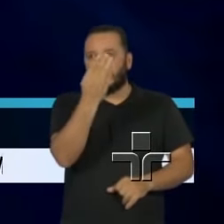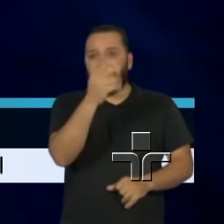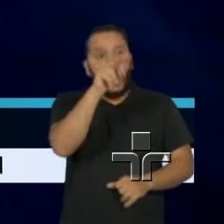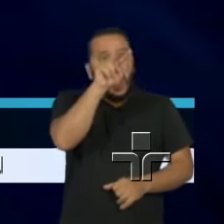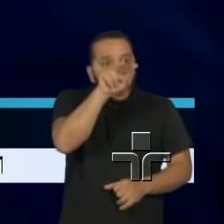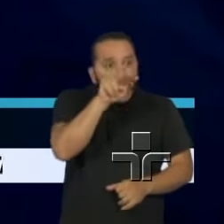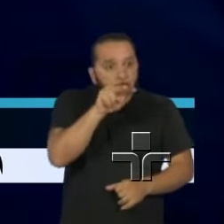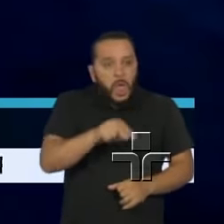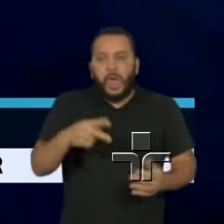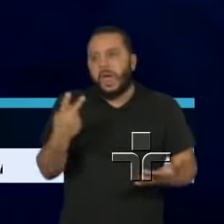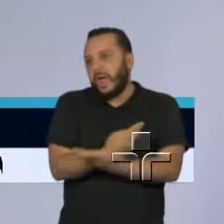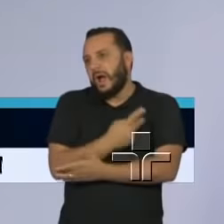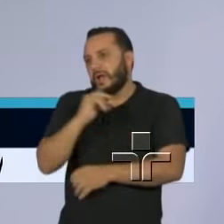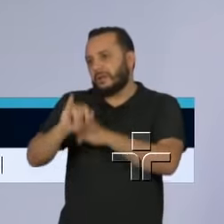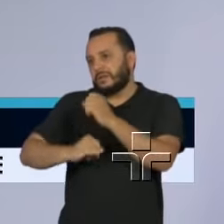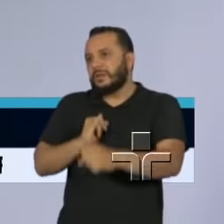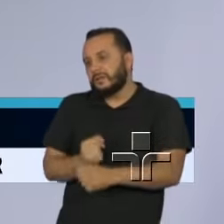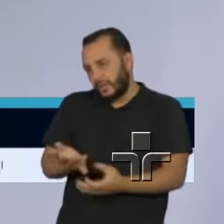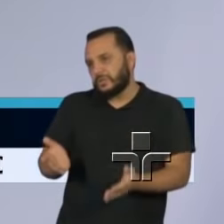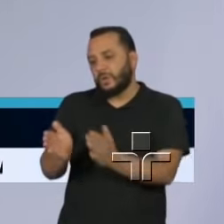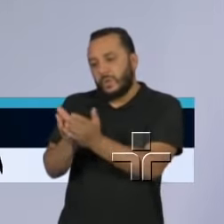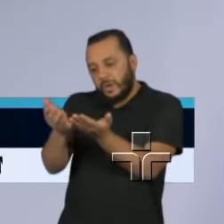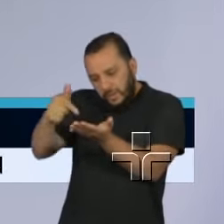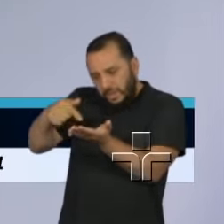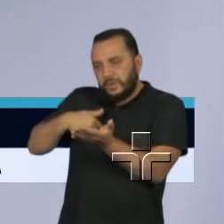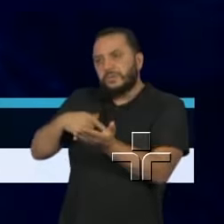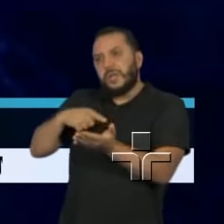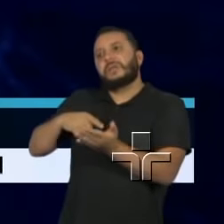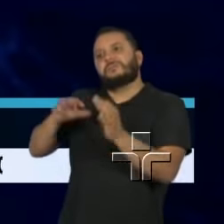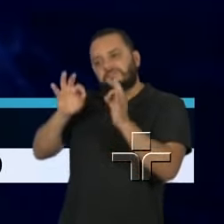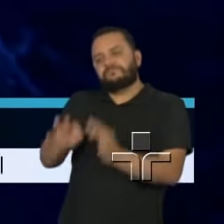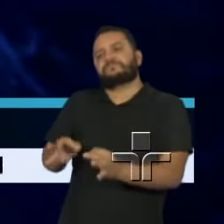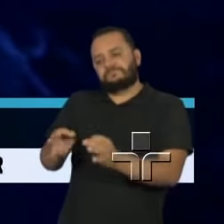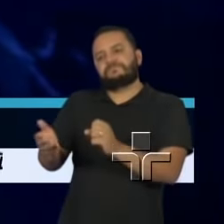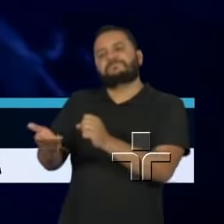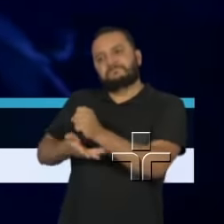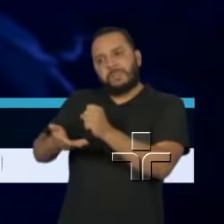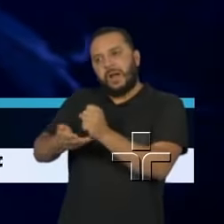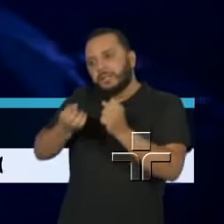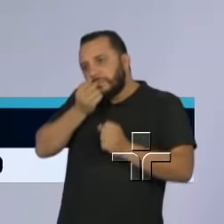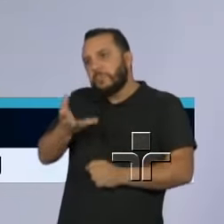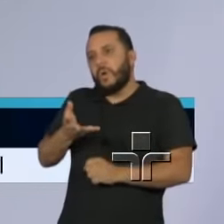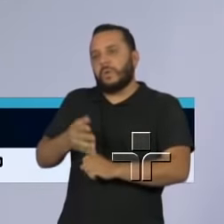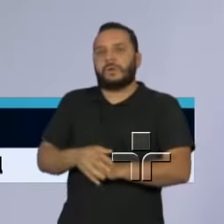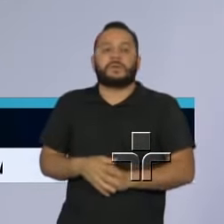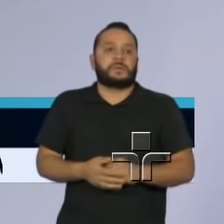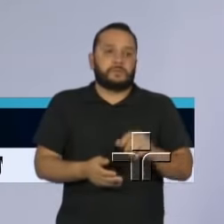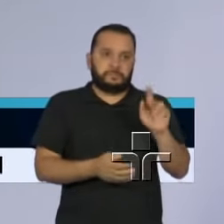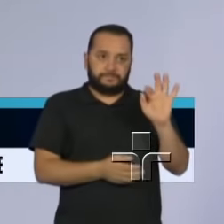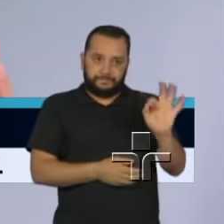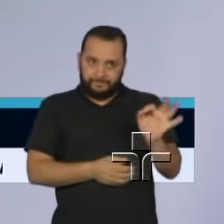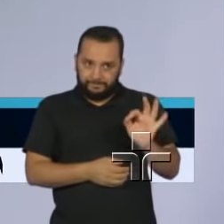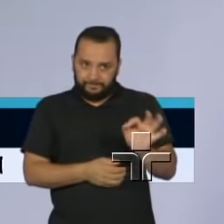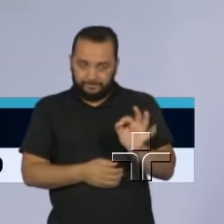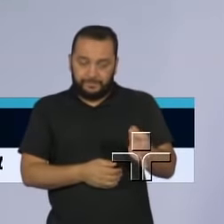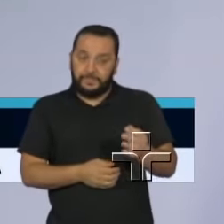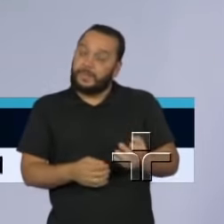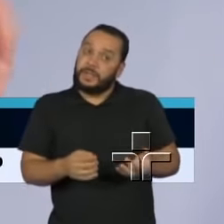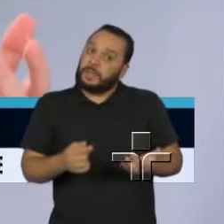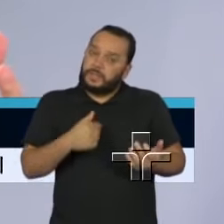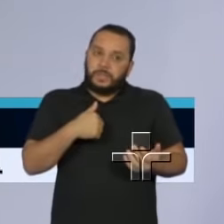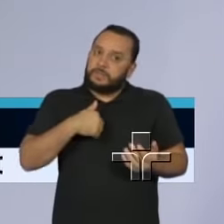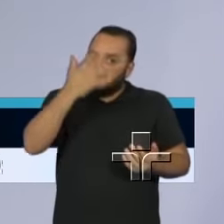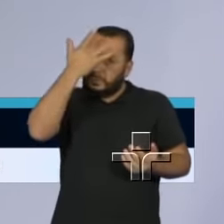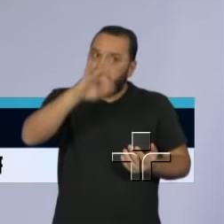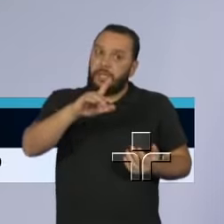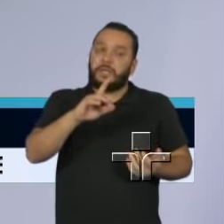maneira incorreta na internet. Exato, então o livro, pelo menos ela vai ter certeza que ela está se informando da maneira... Eu não sei se ela tem certeza e faz